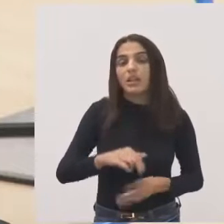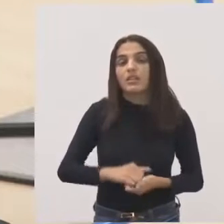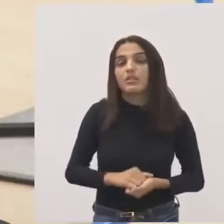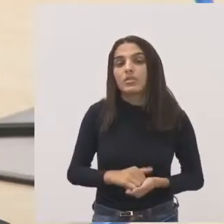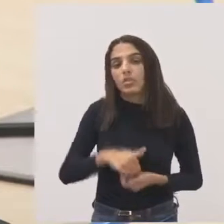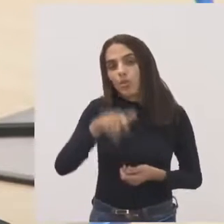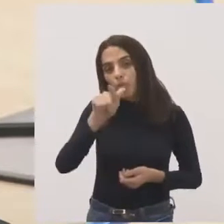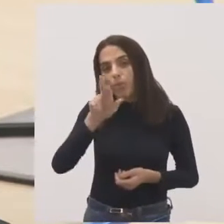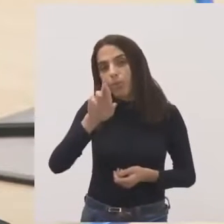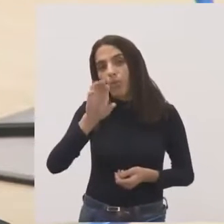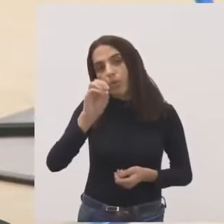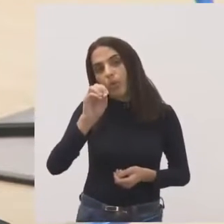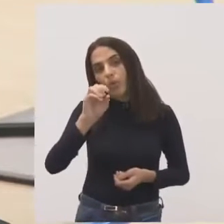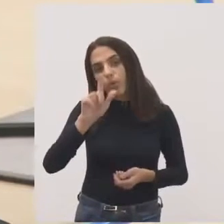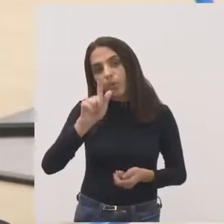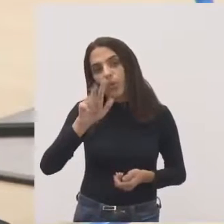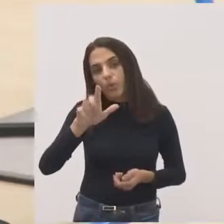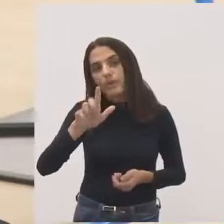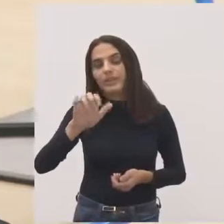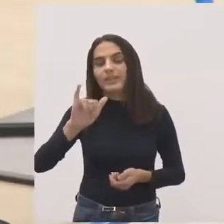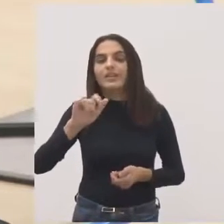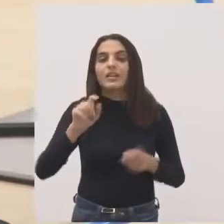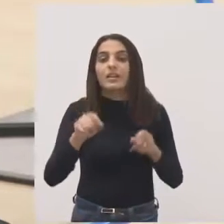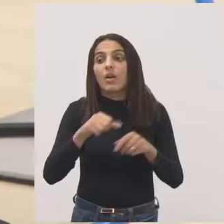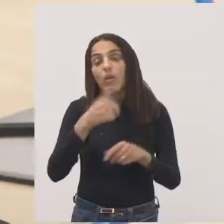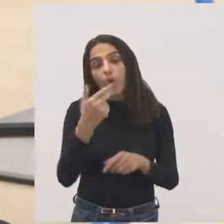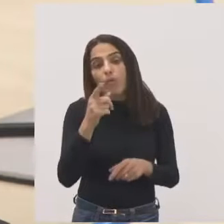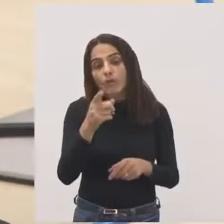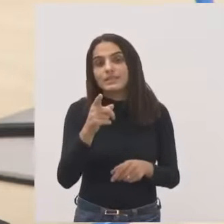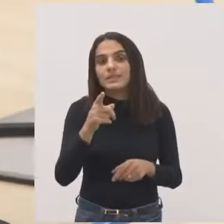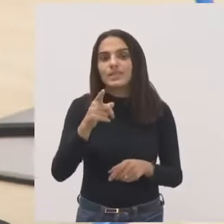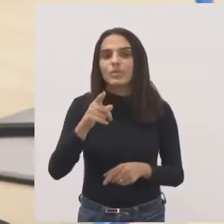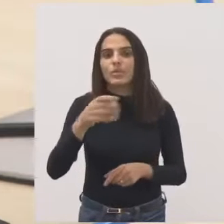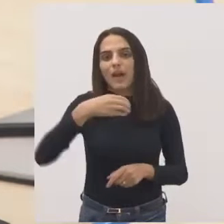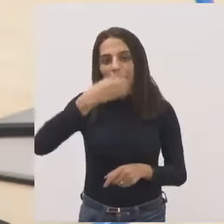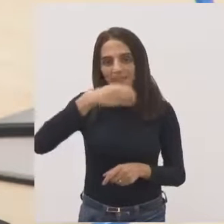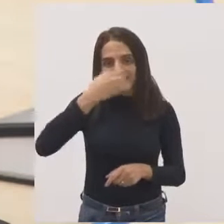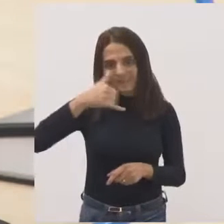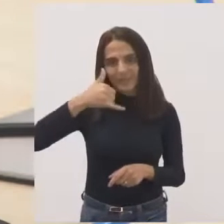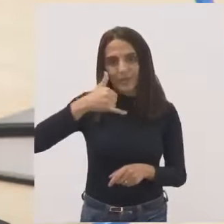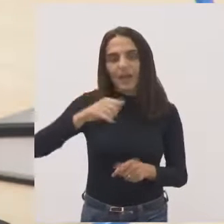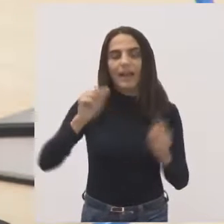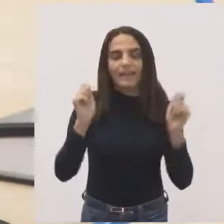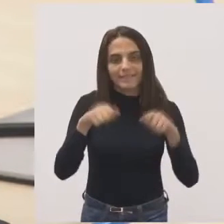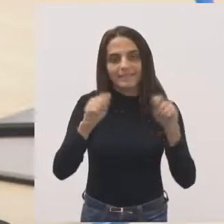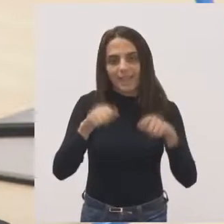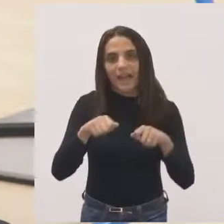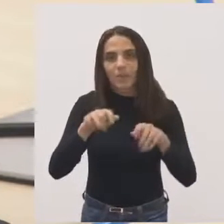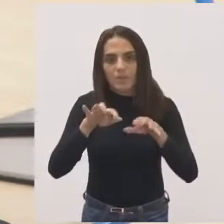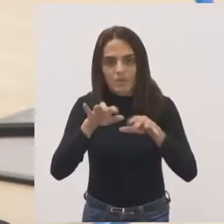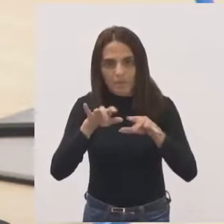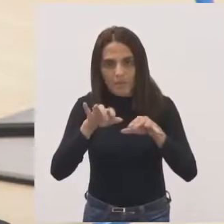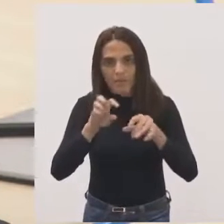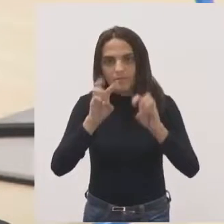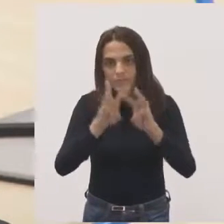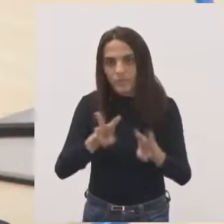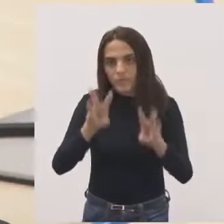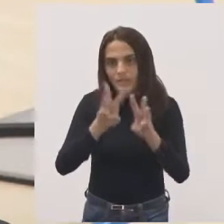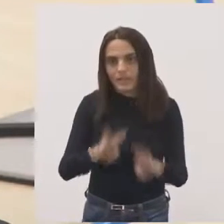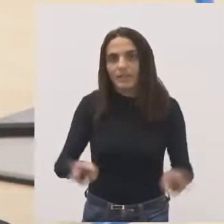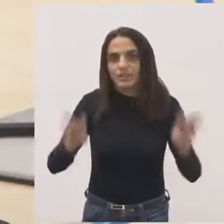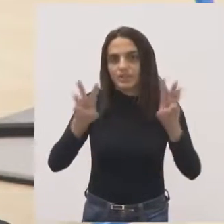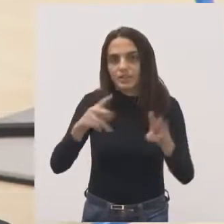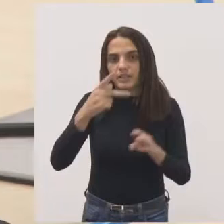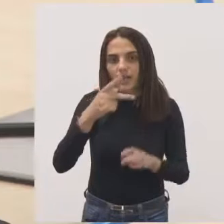lá no site da Microsoft do Windows. Ou se você estiver na Apple, você entra lá no site da Apple e você consegue ver o que é nativo